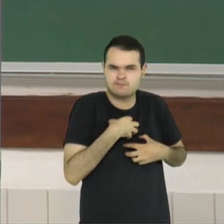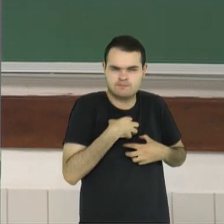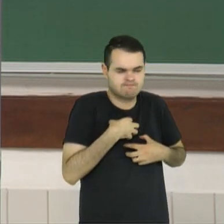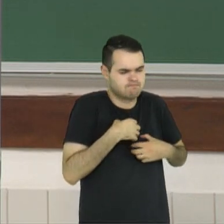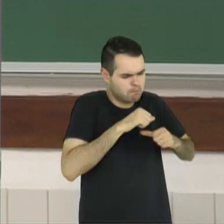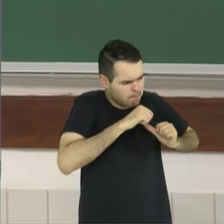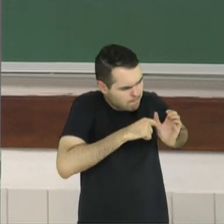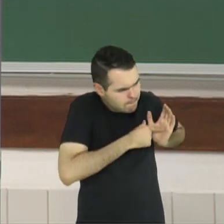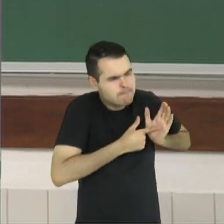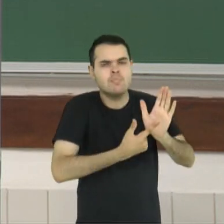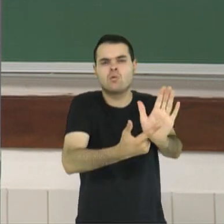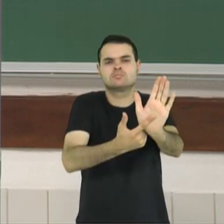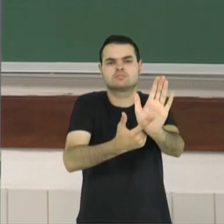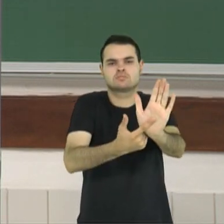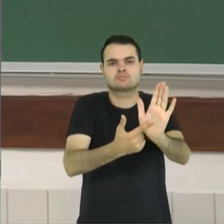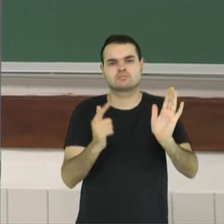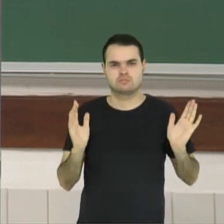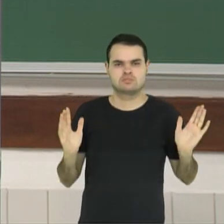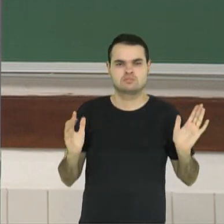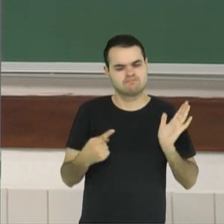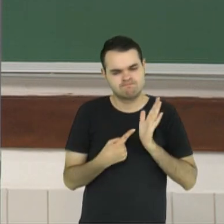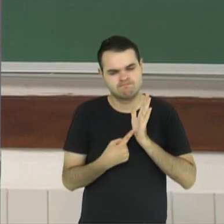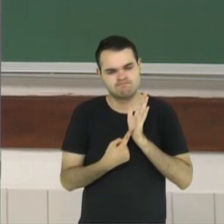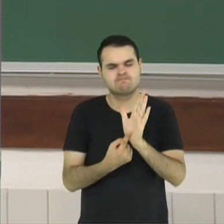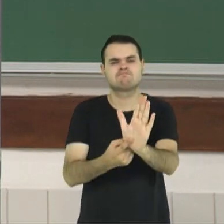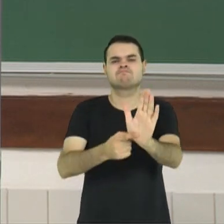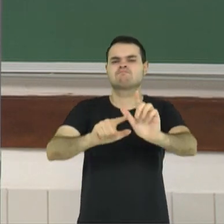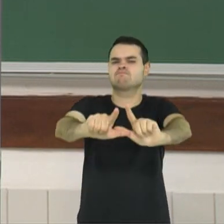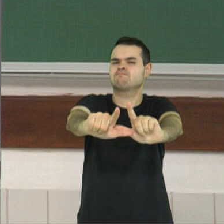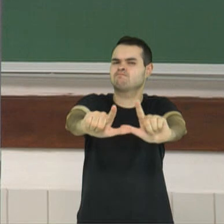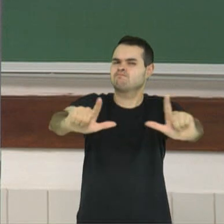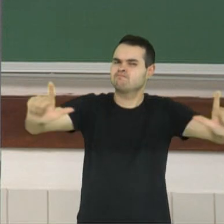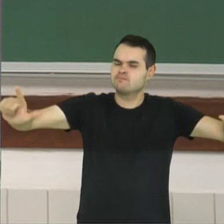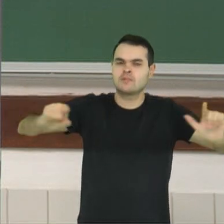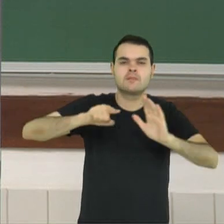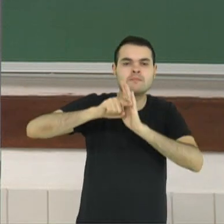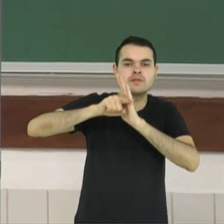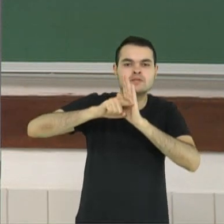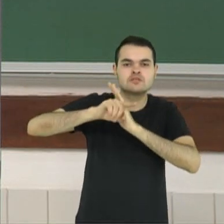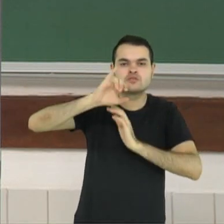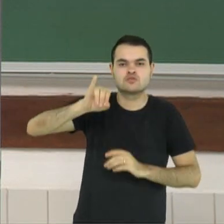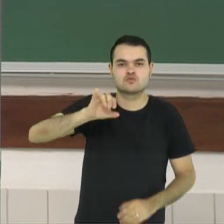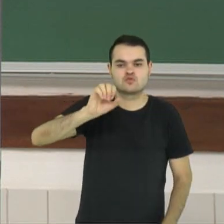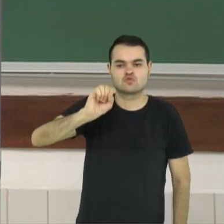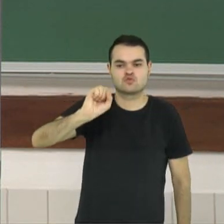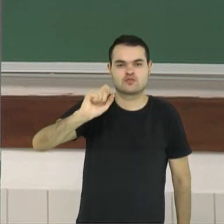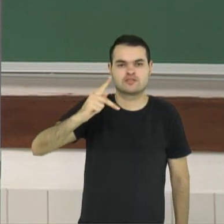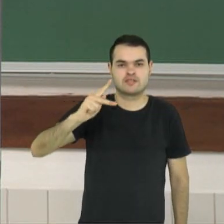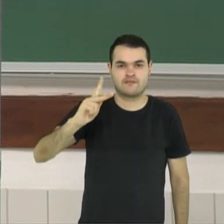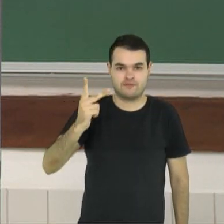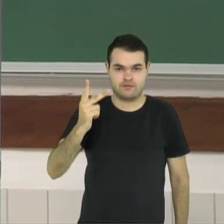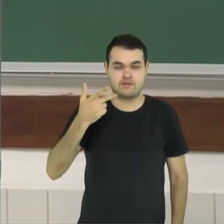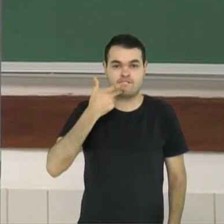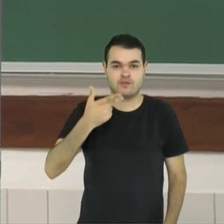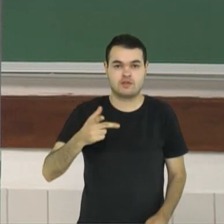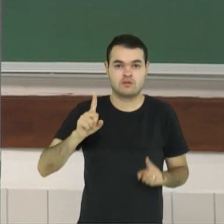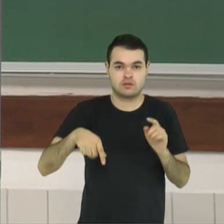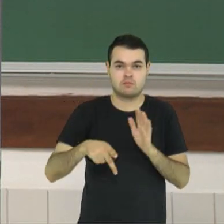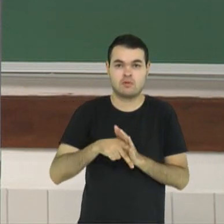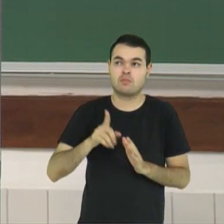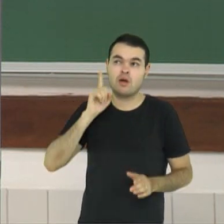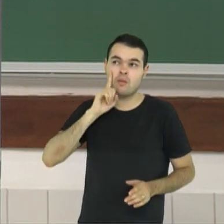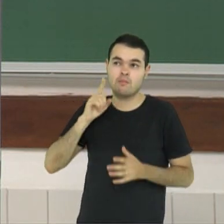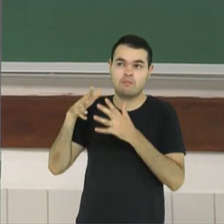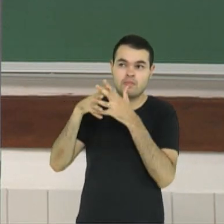ela mostra. Se vocês tiverem um tempinho, pesquise sobre Joseph Beuys. Ele fala uma performance, América me ama, será